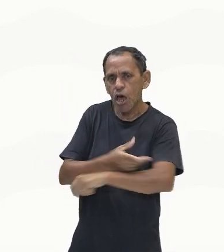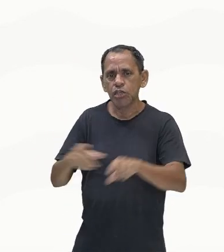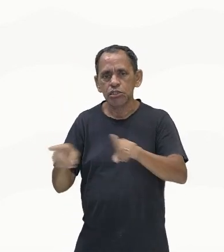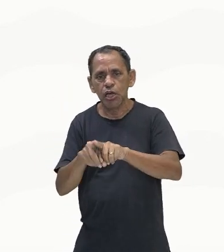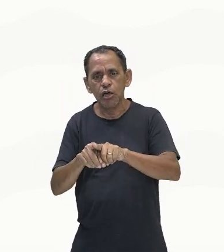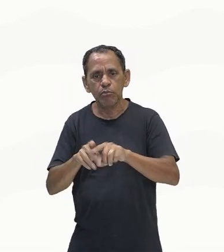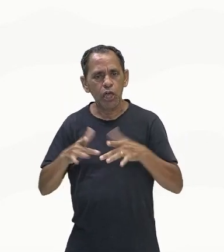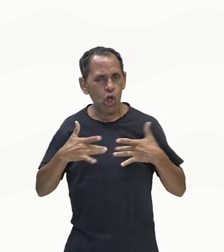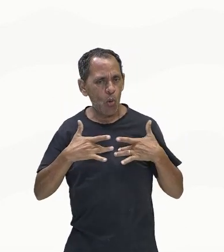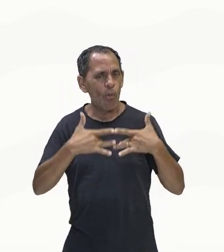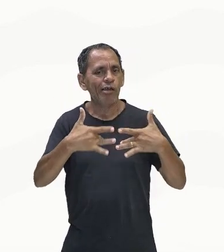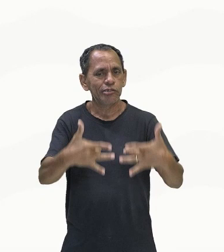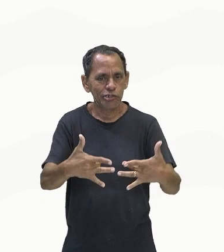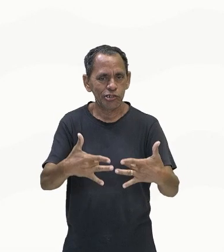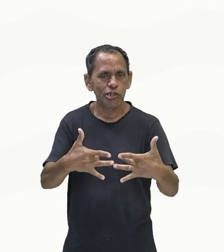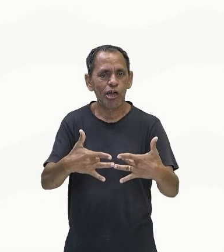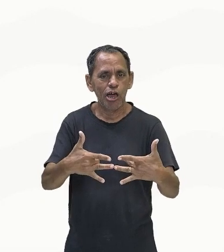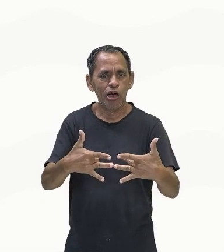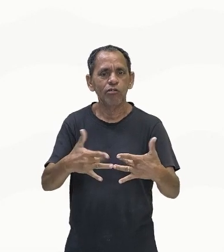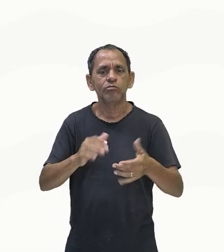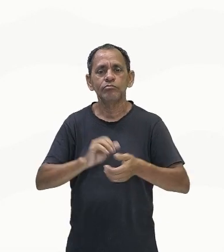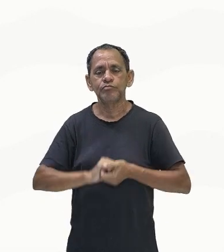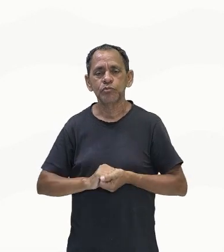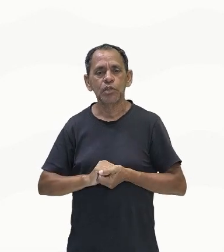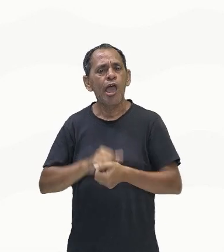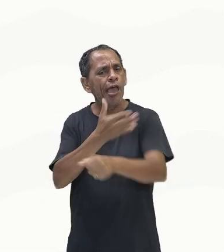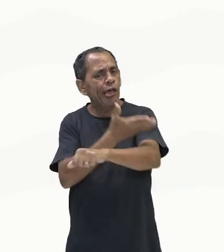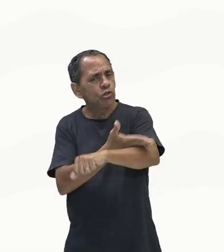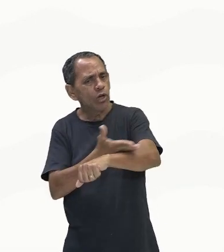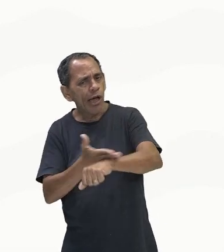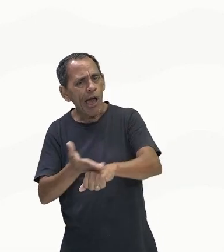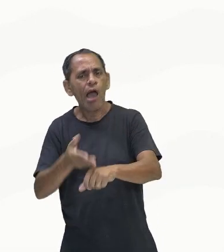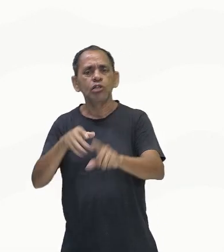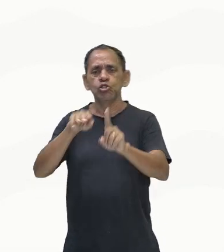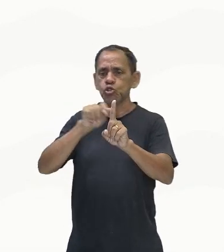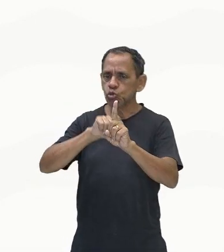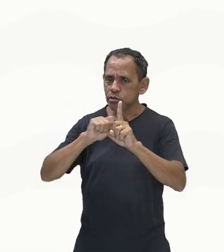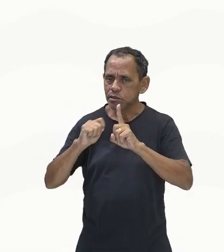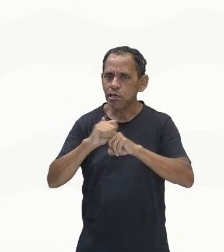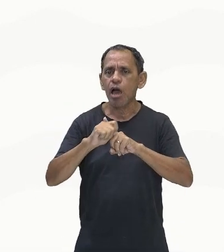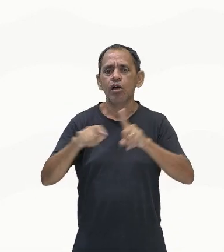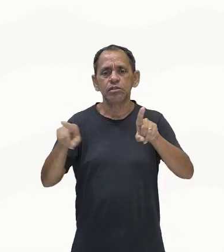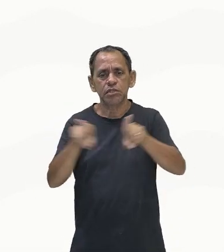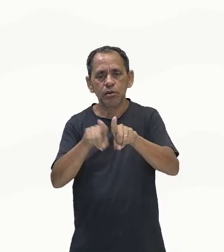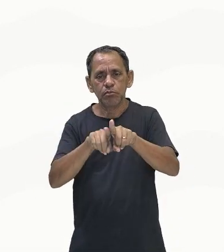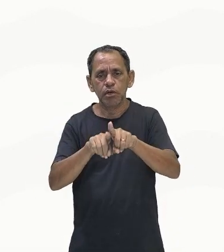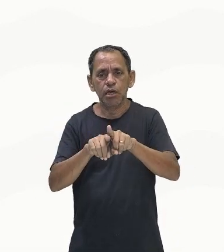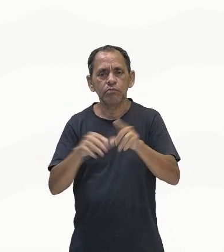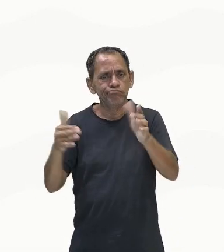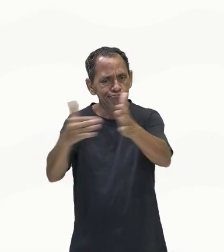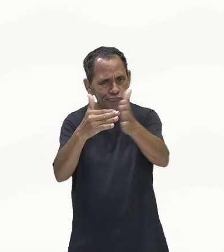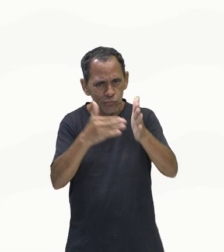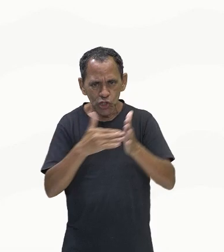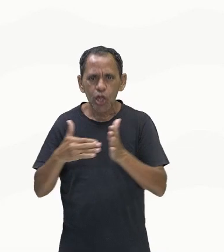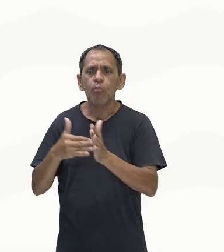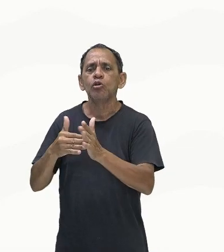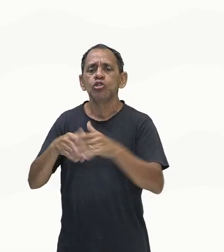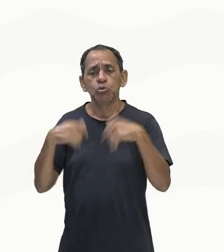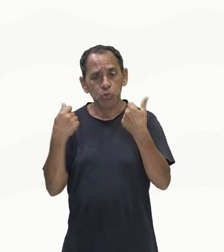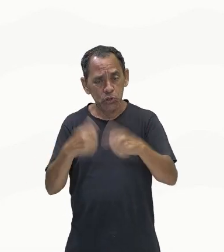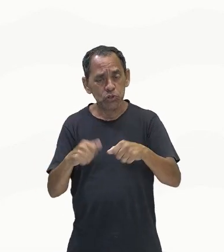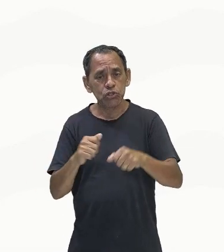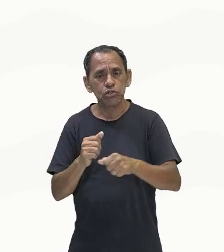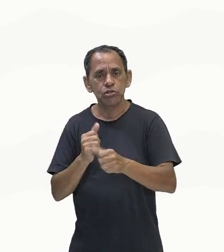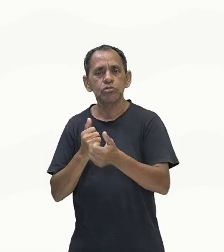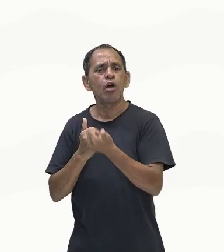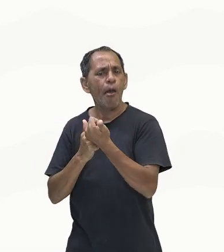ser gentil, autocuidado social. Eu preciso impor limites na minha vida, apoiar causas